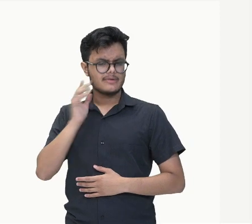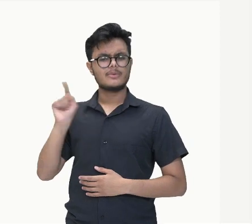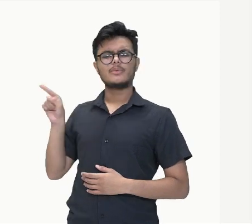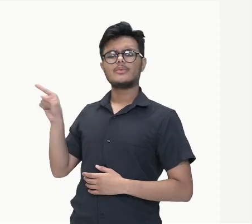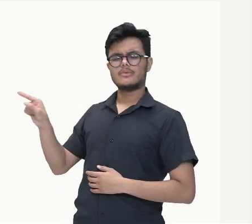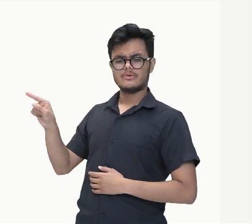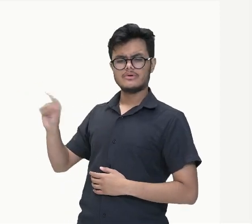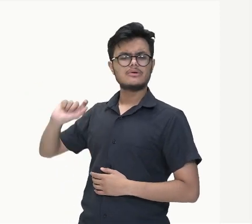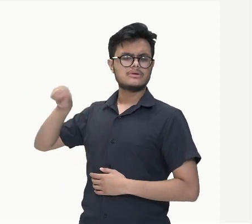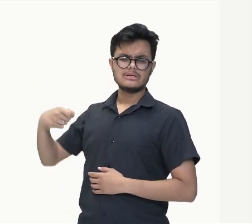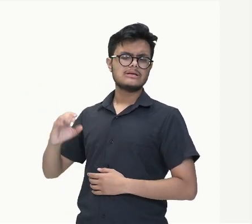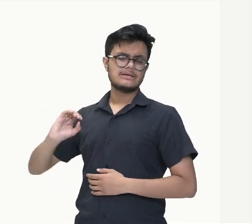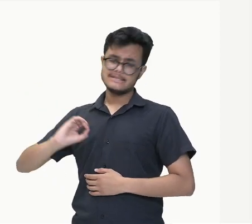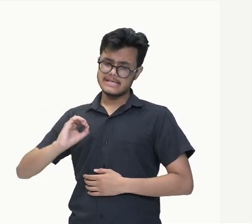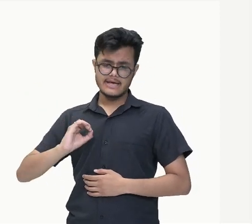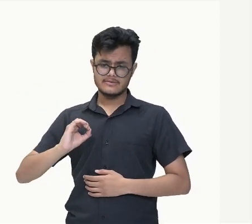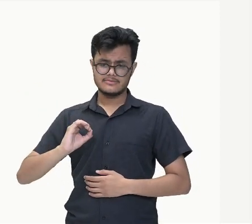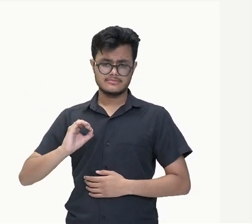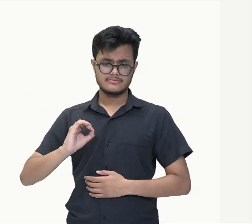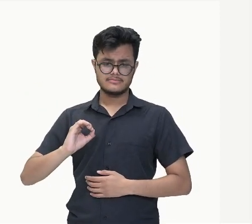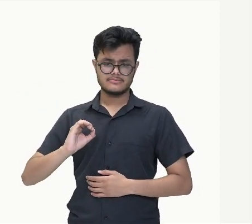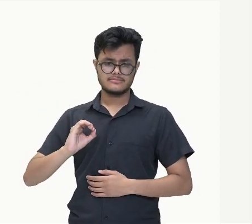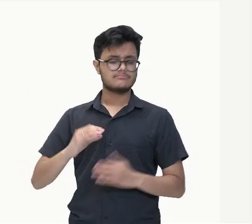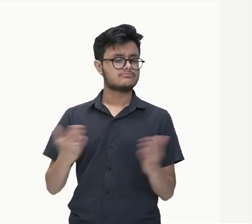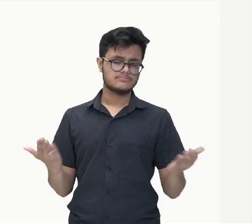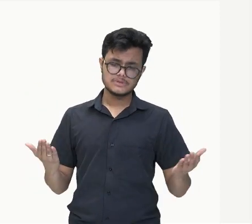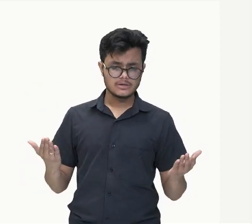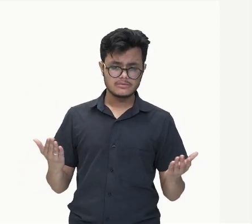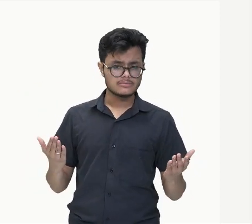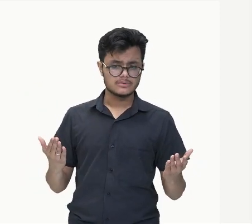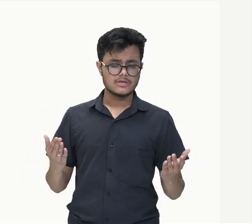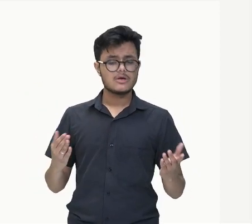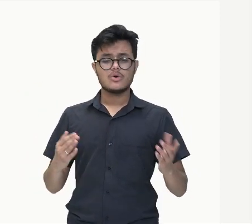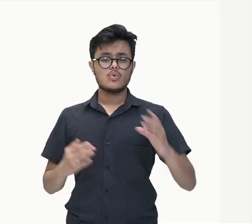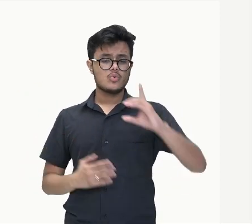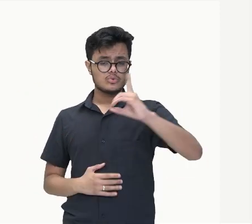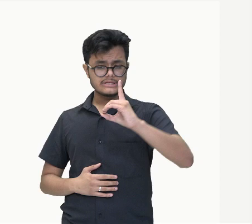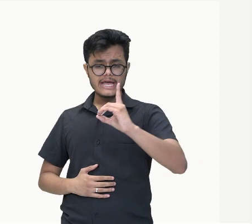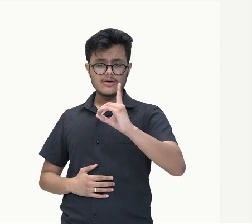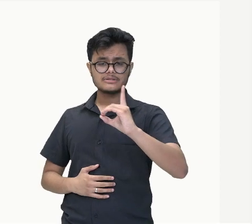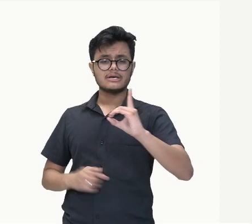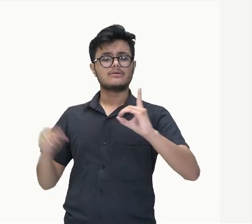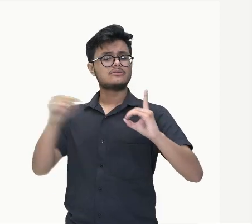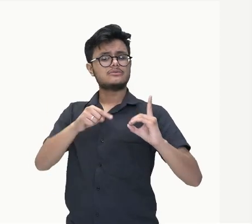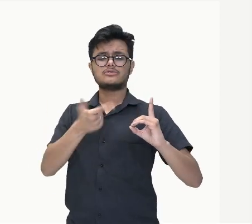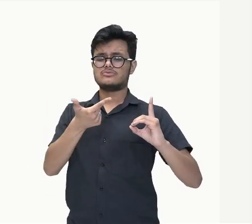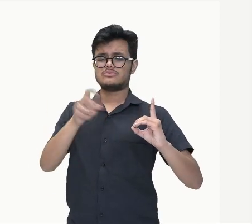que eu vou zerar o meu produto. Então, nesse caso aqui, o delta é igual a